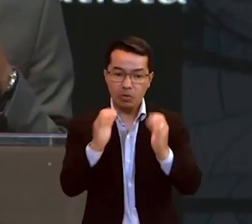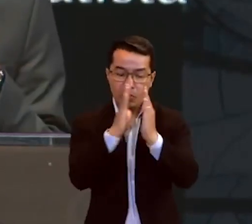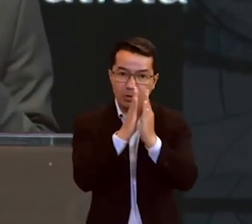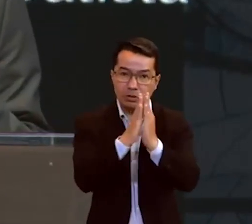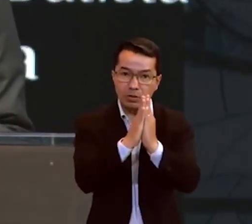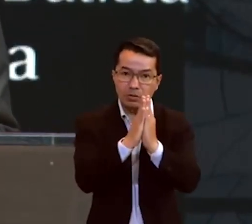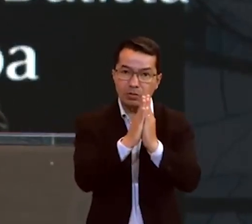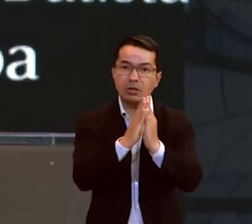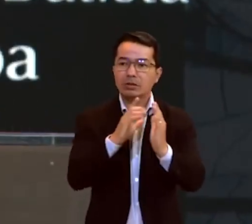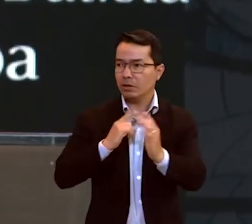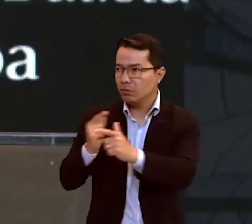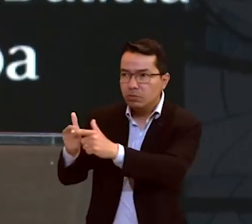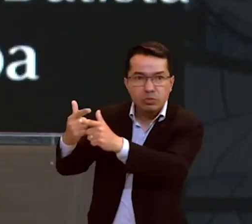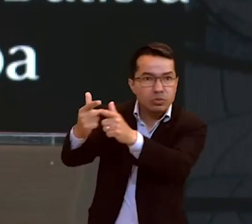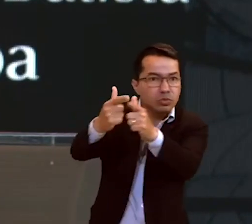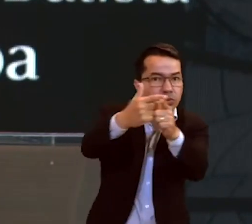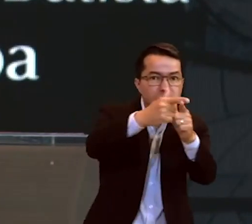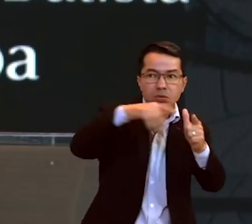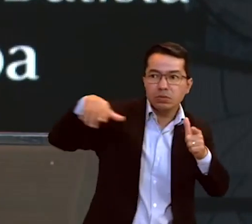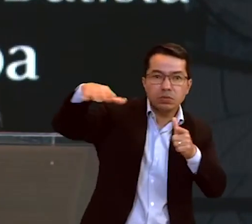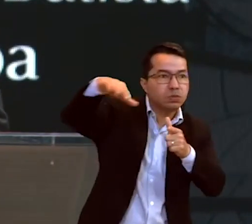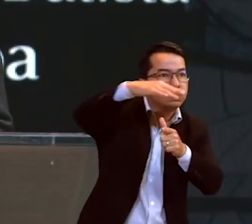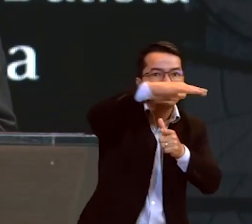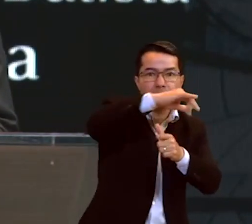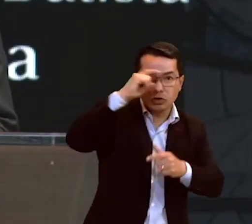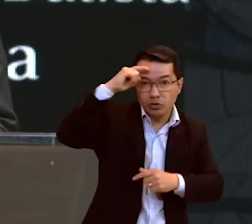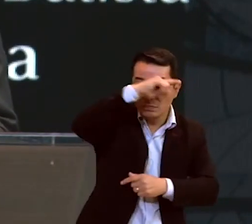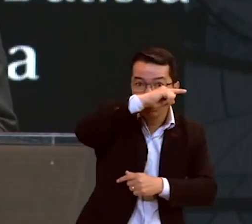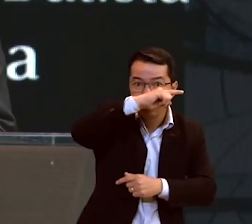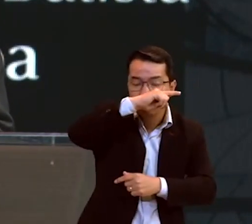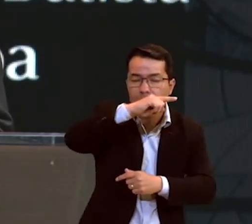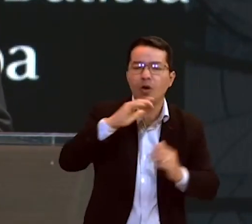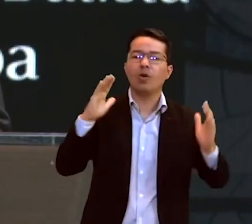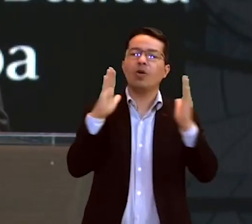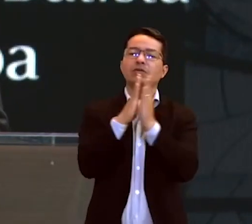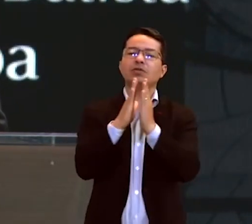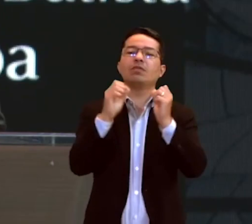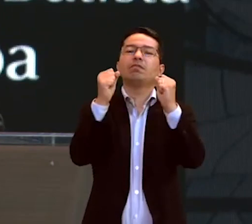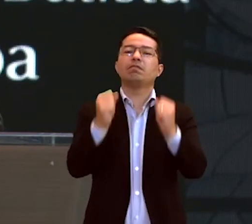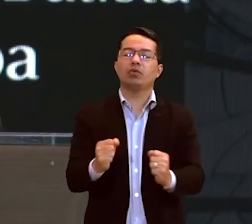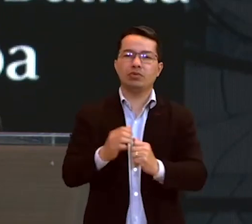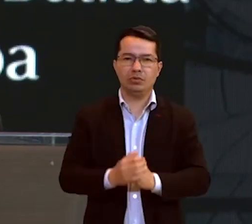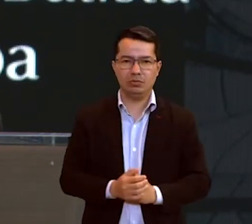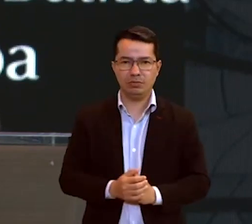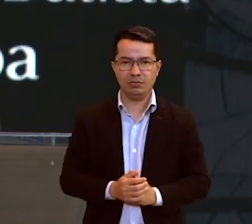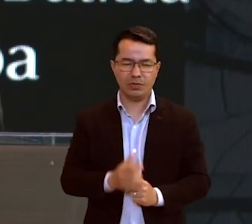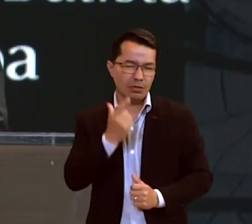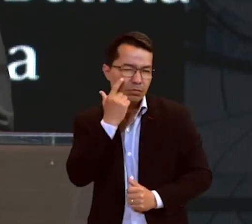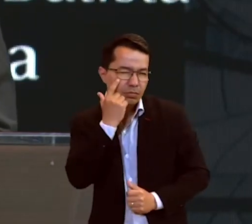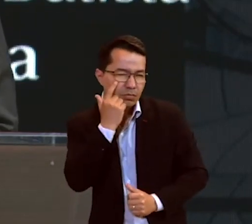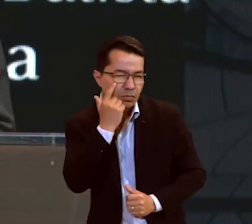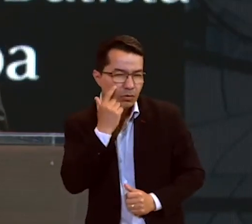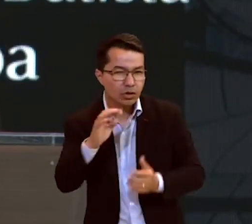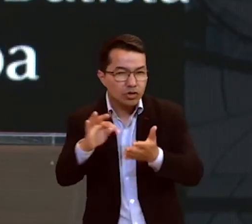dificuldades. Olha só o que Tiago vai falar para esse povo. Há alguém passando